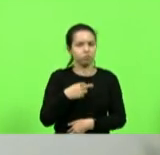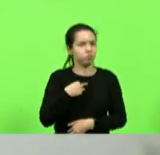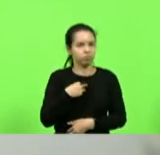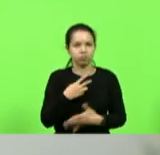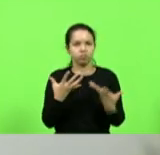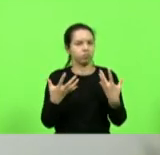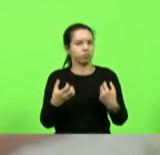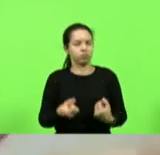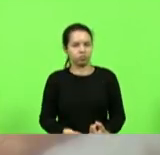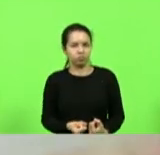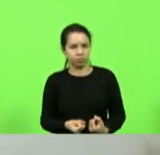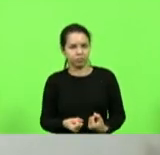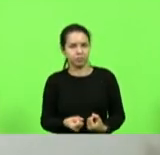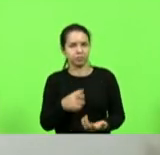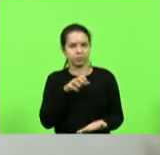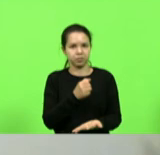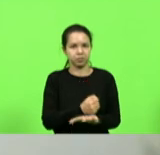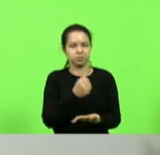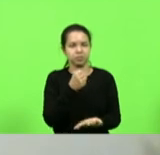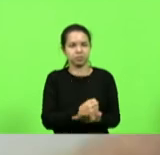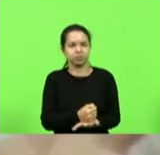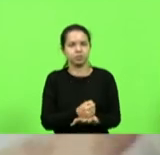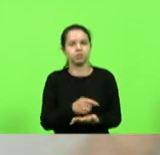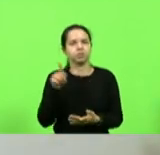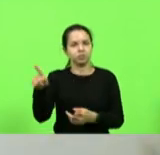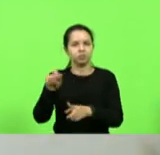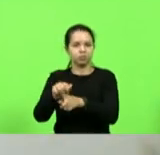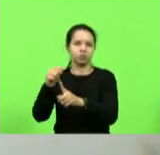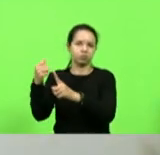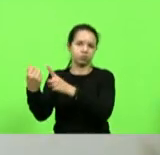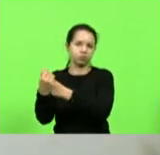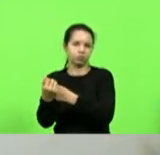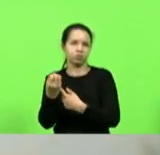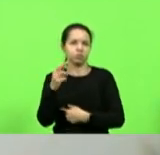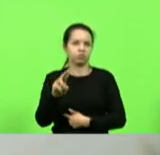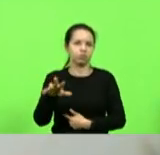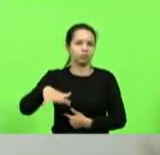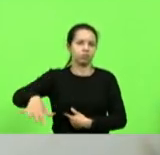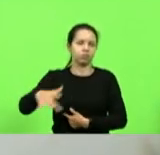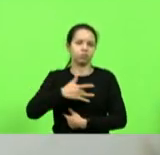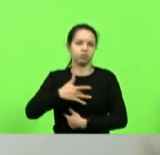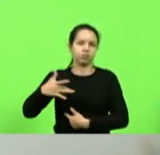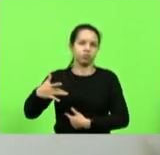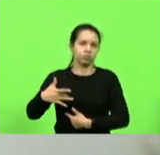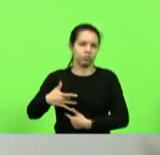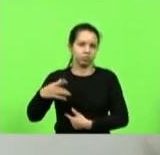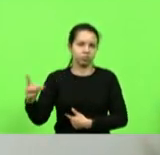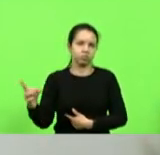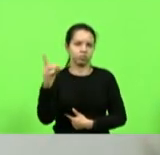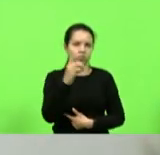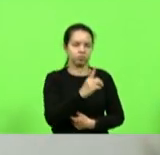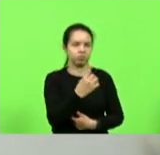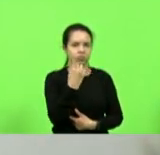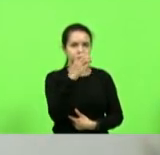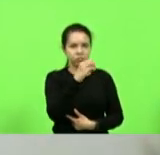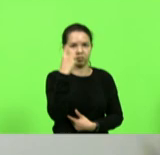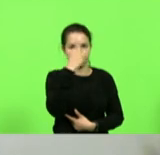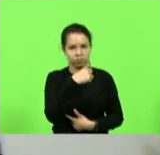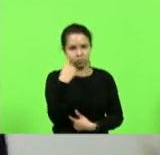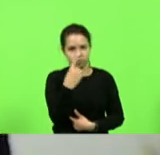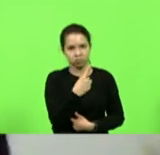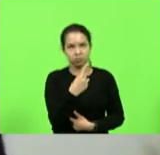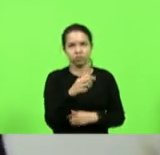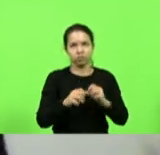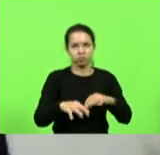que se contrate lá na assistência ou lá na saúde para colocar 10 horas na educação. Não